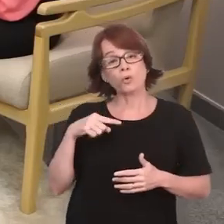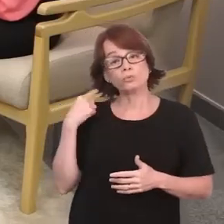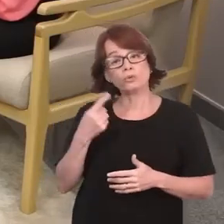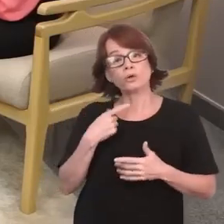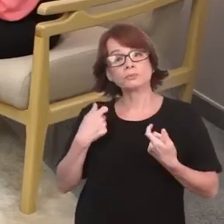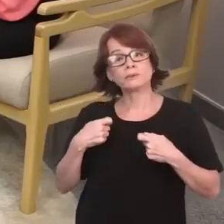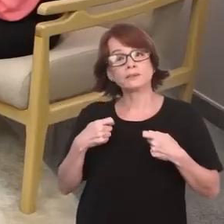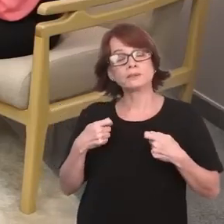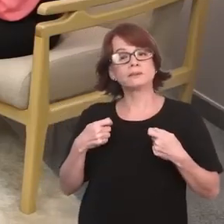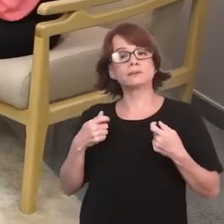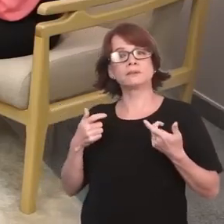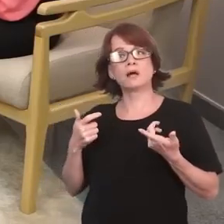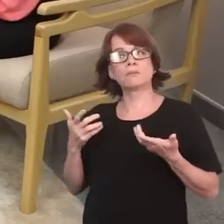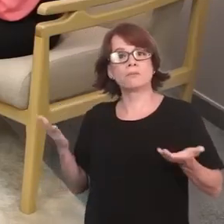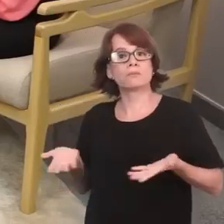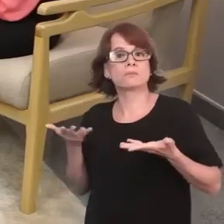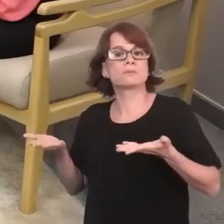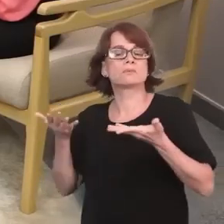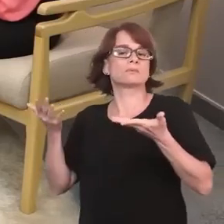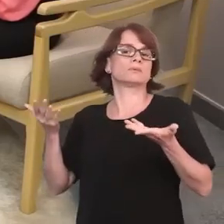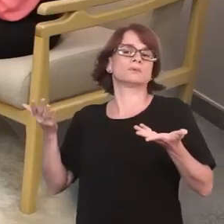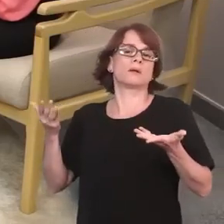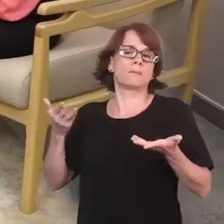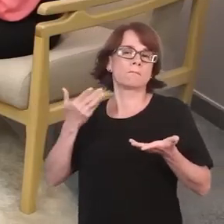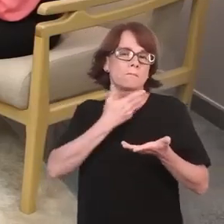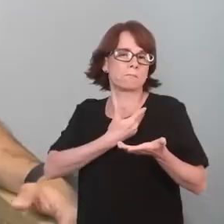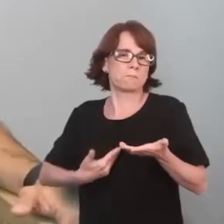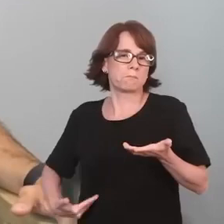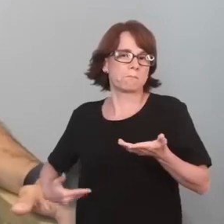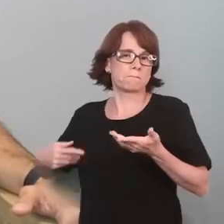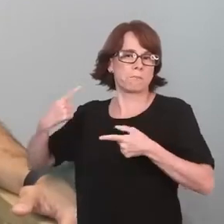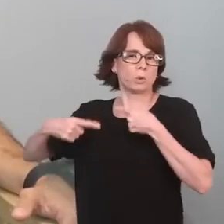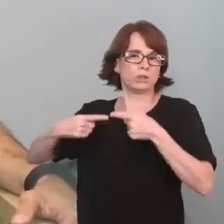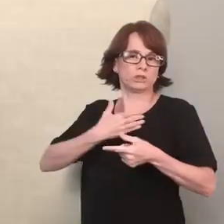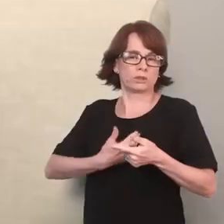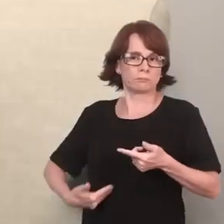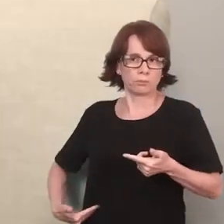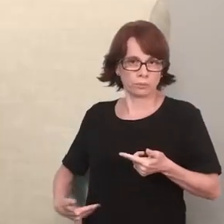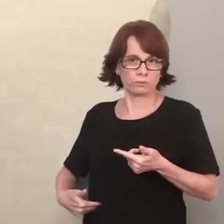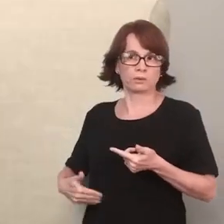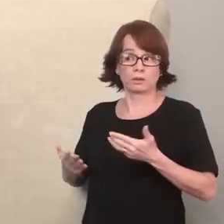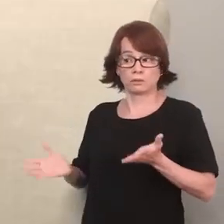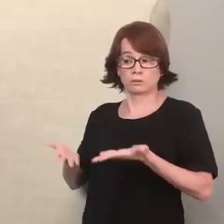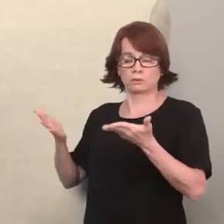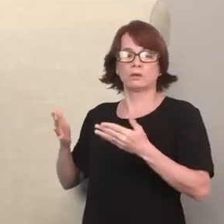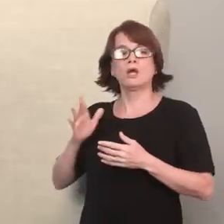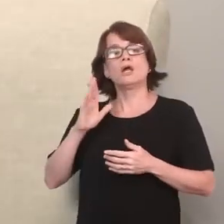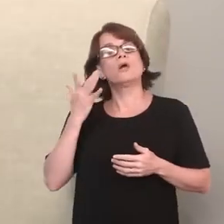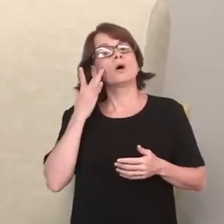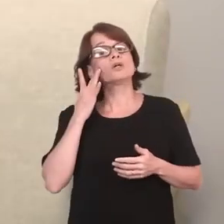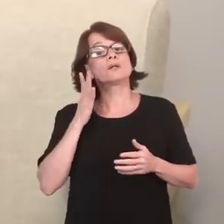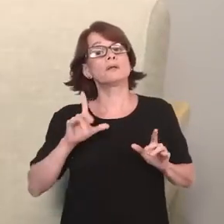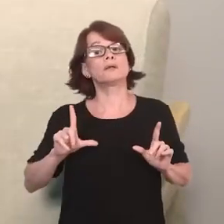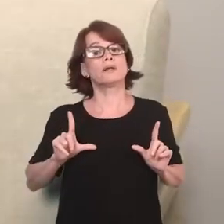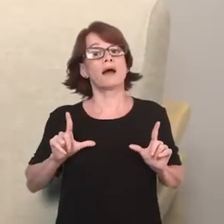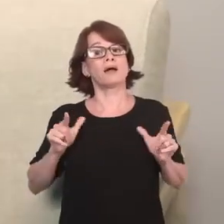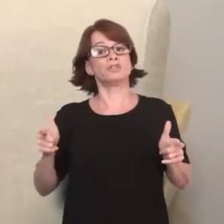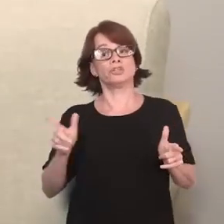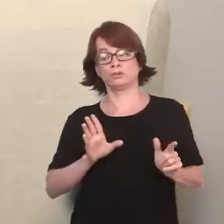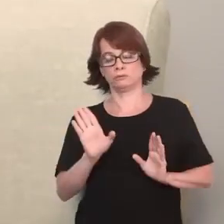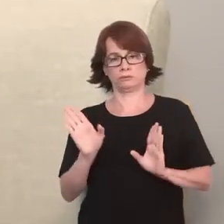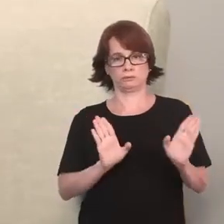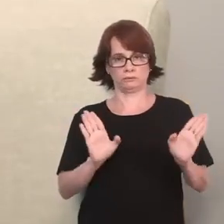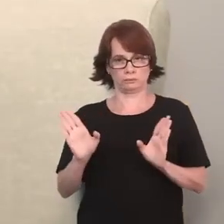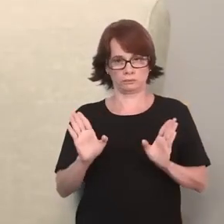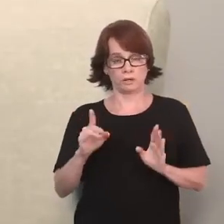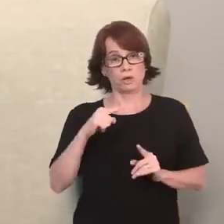políticas públicas que interfiram na vida das pessoas diretamente? A gente tem que fazer as duas coisas. Com o governo Bolsonaro era